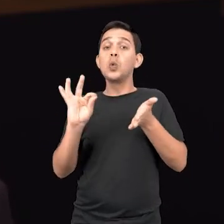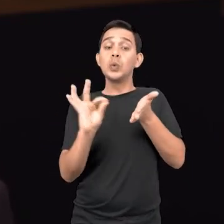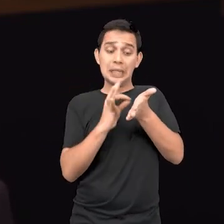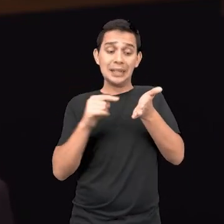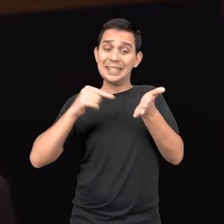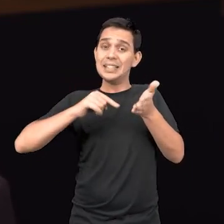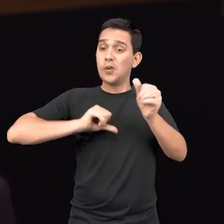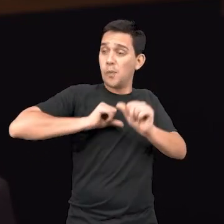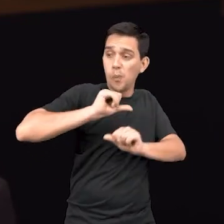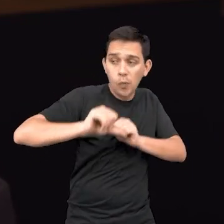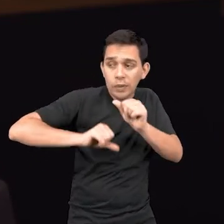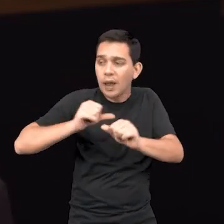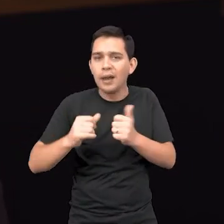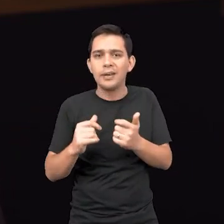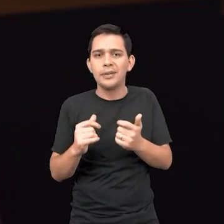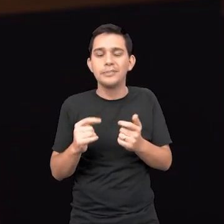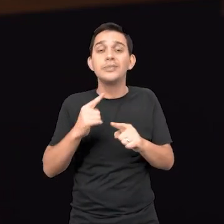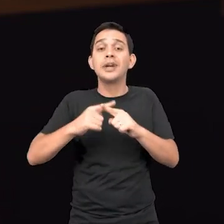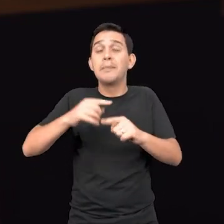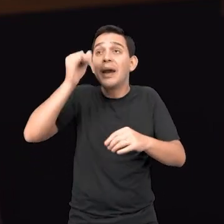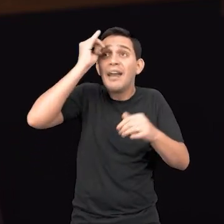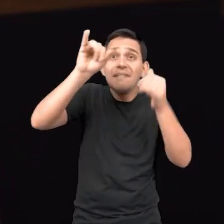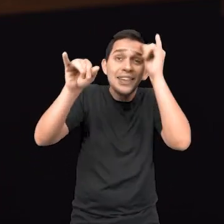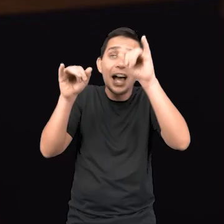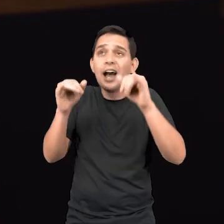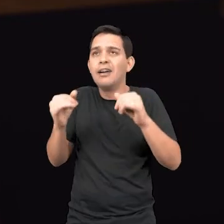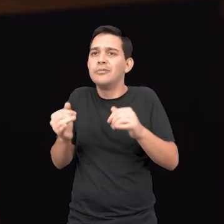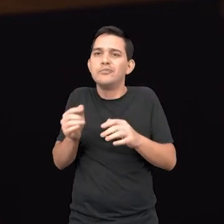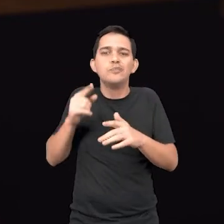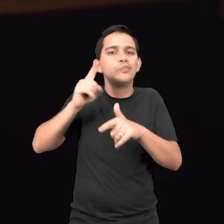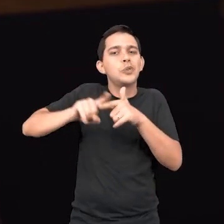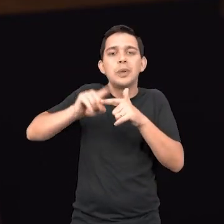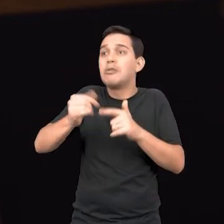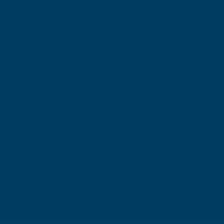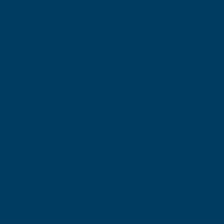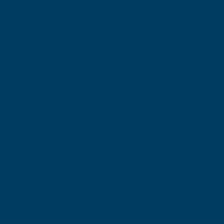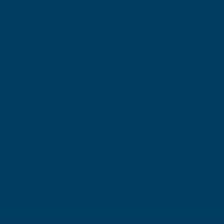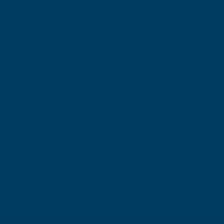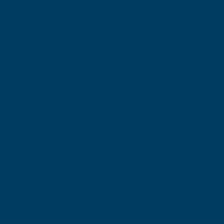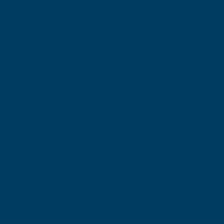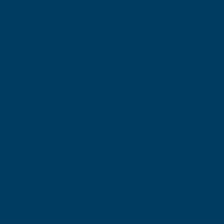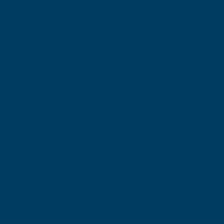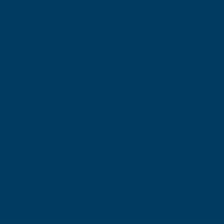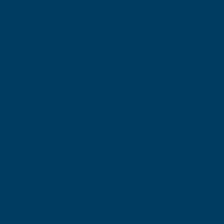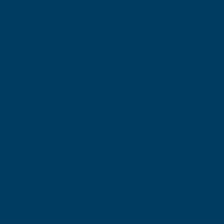isso até para evitar qualquer tipo de problema para a empresa ou para o próprio empregado.